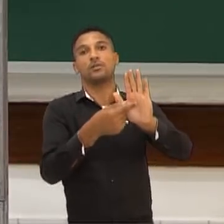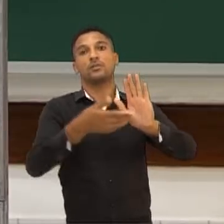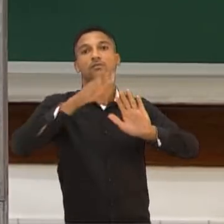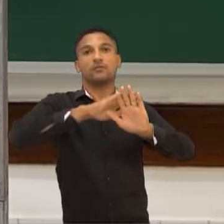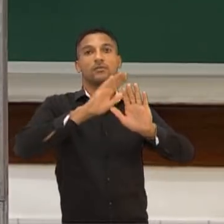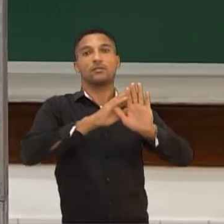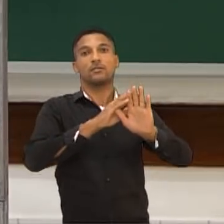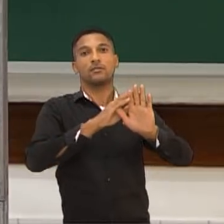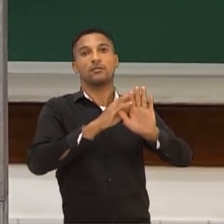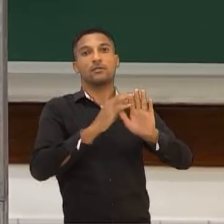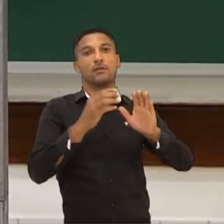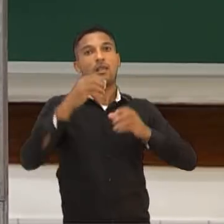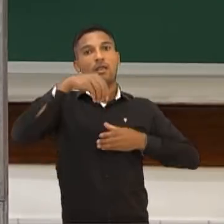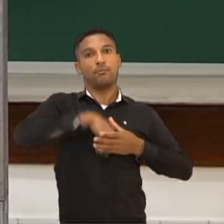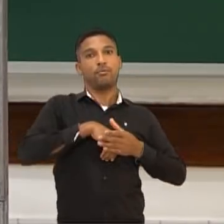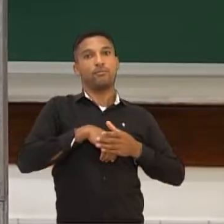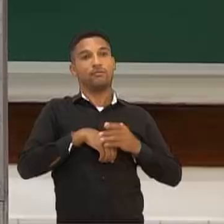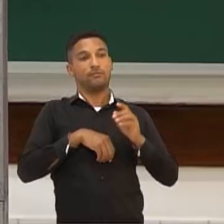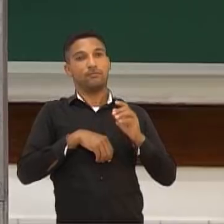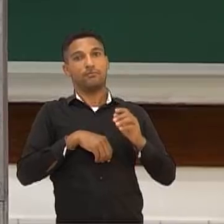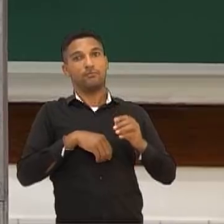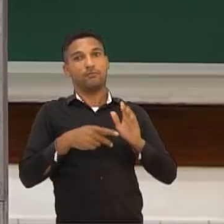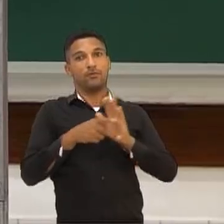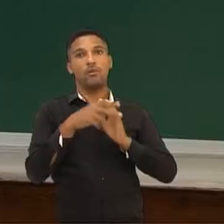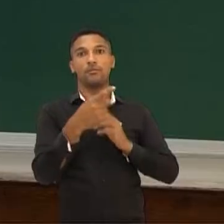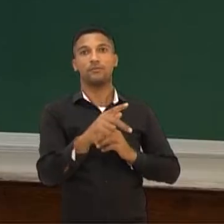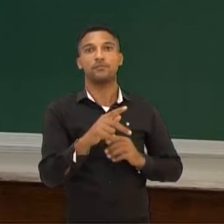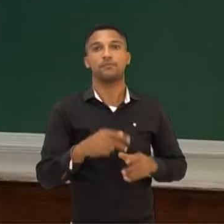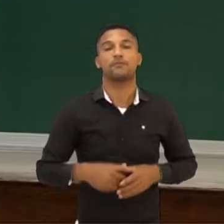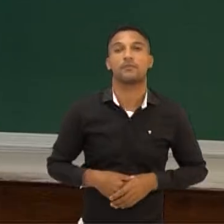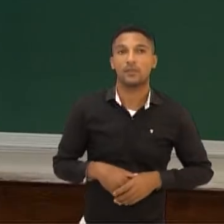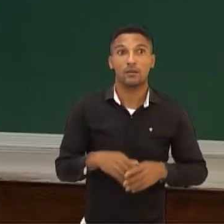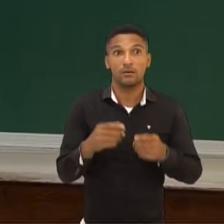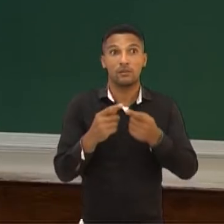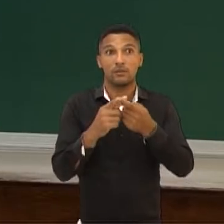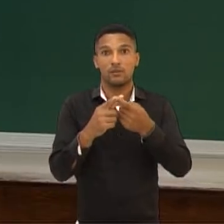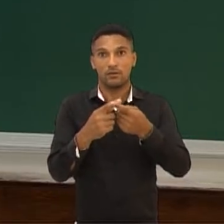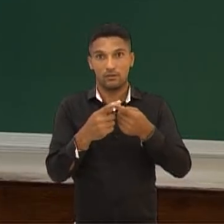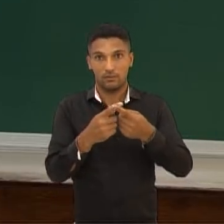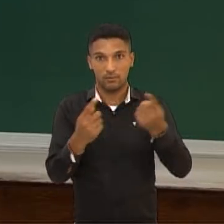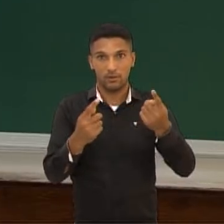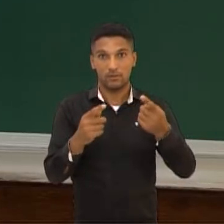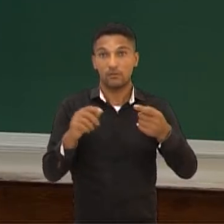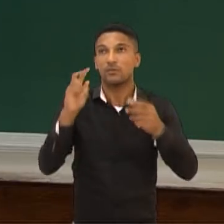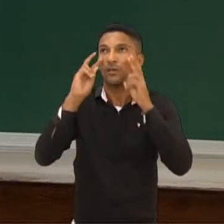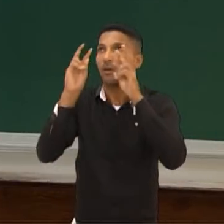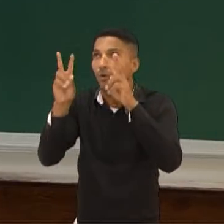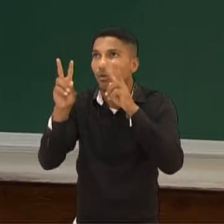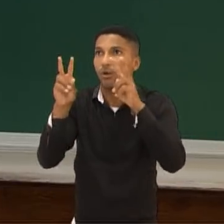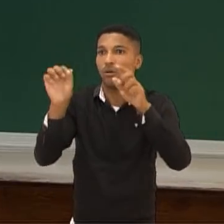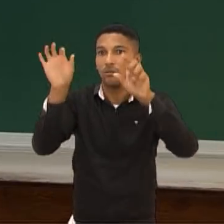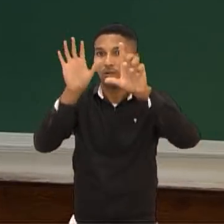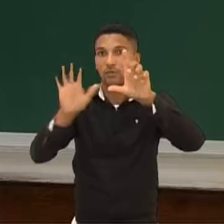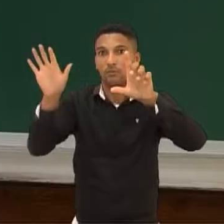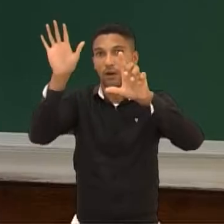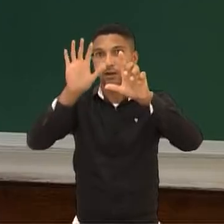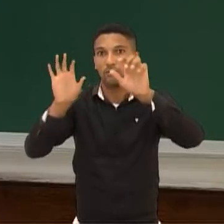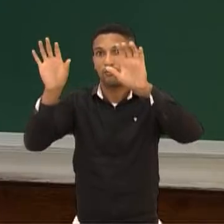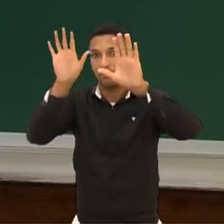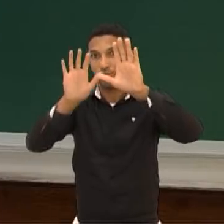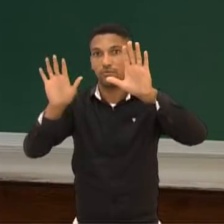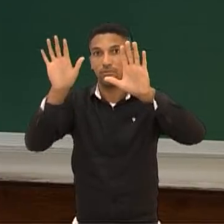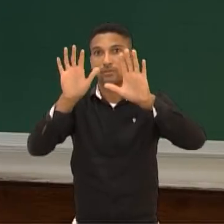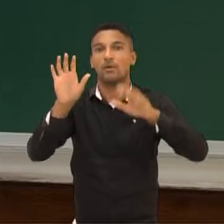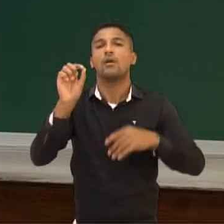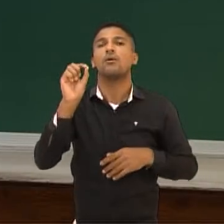Então, a Flora tem a minha verdade. Mas qual é a sua? O que essa obra vai gerar de verdade em você? O que vai brotar em você? Você vai